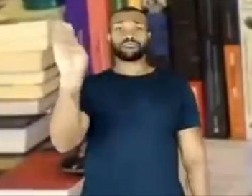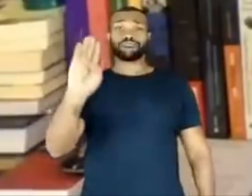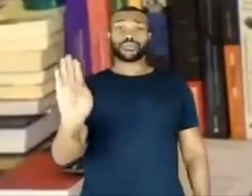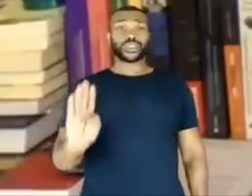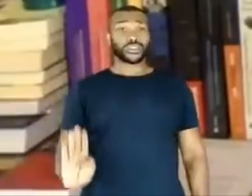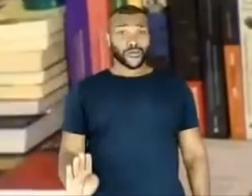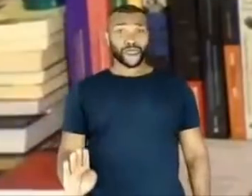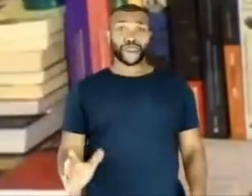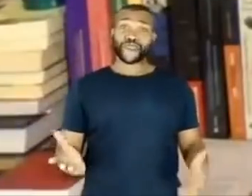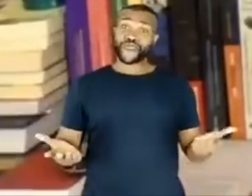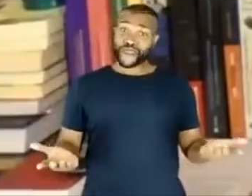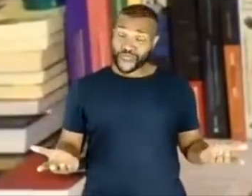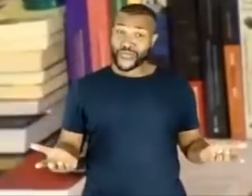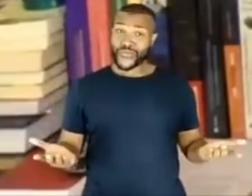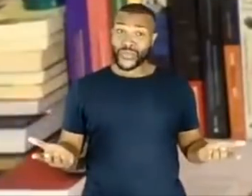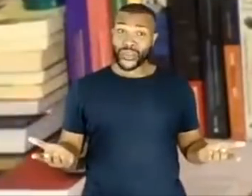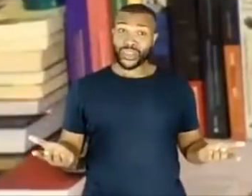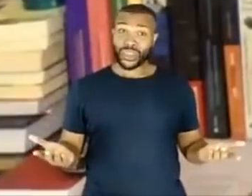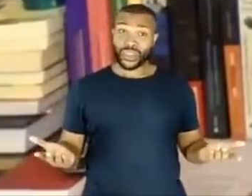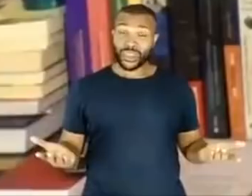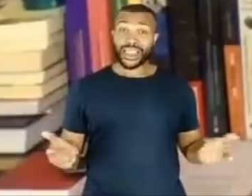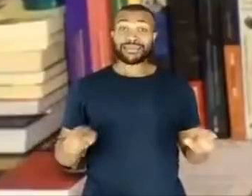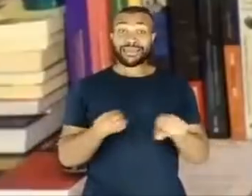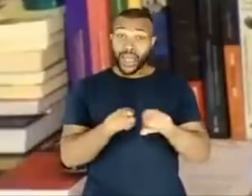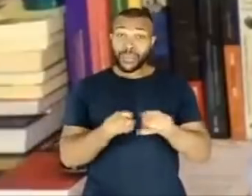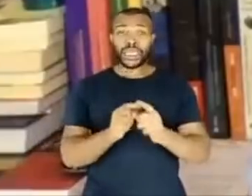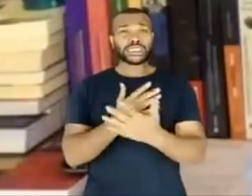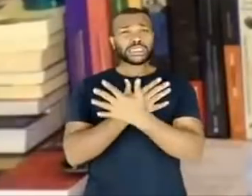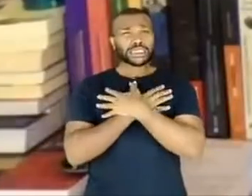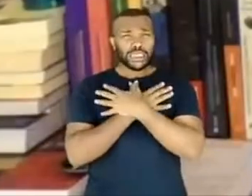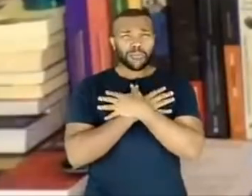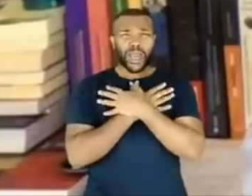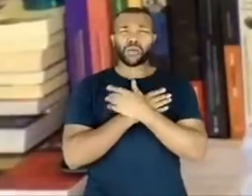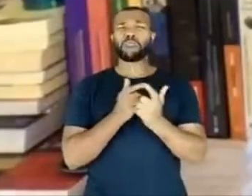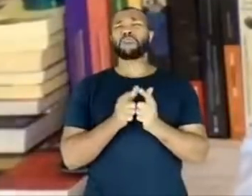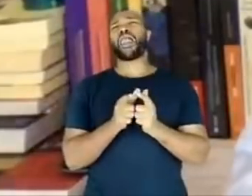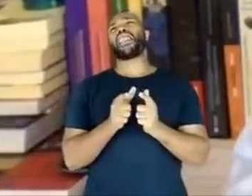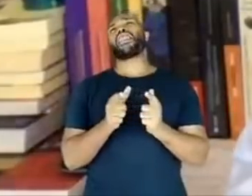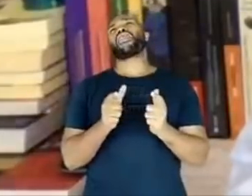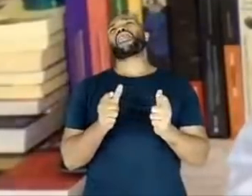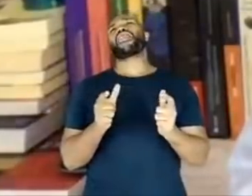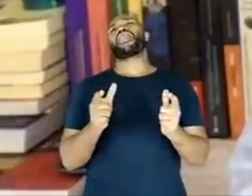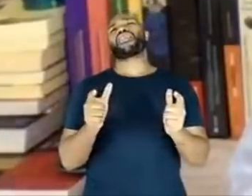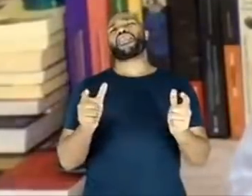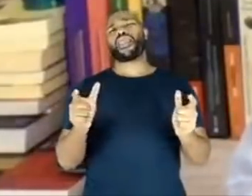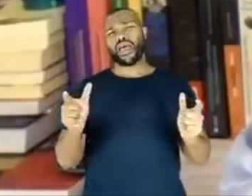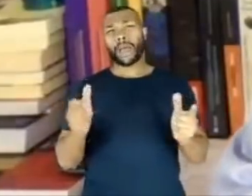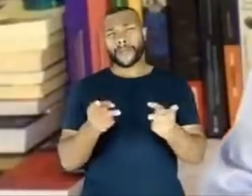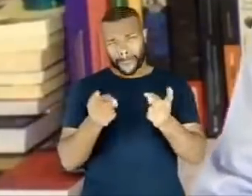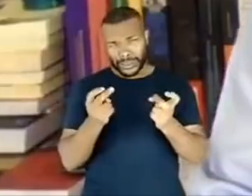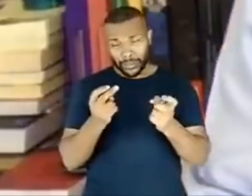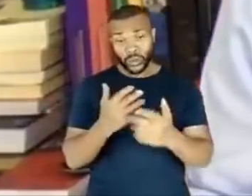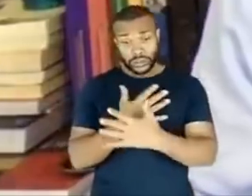Ainda, o desemprego aumentou. Você veja que interessante. O desemprego aumentou